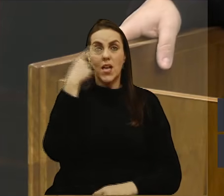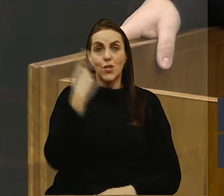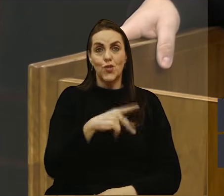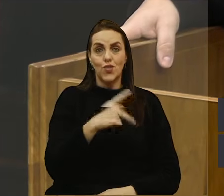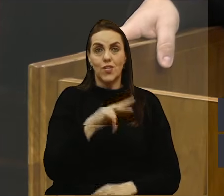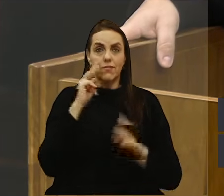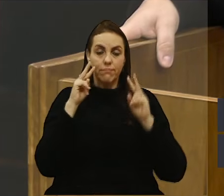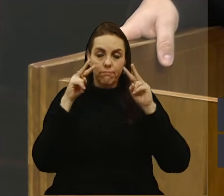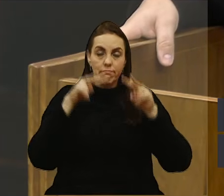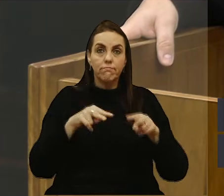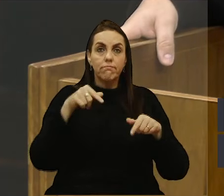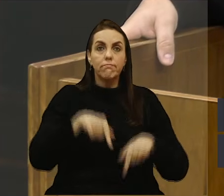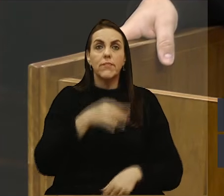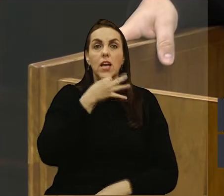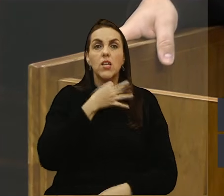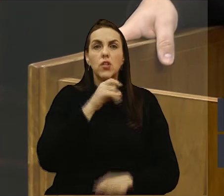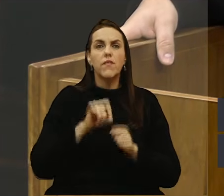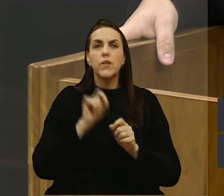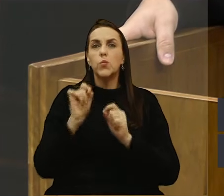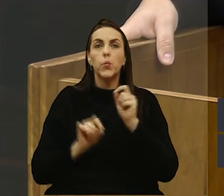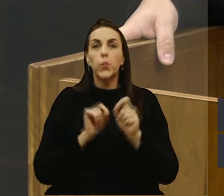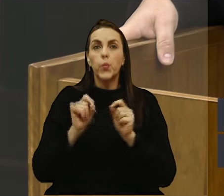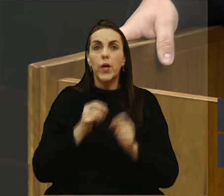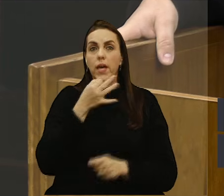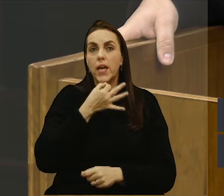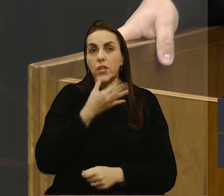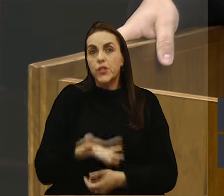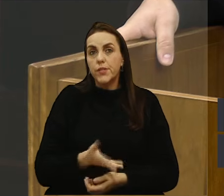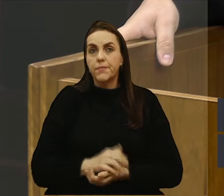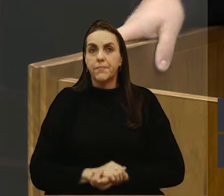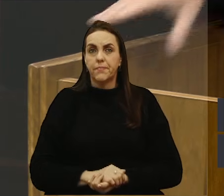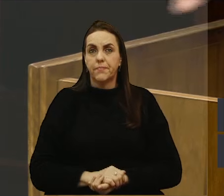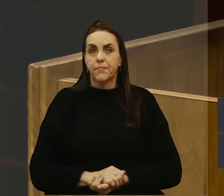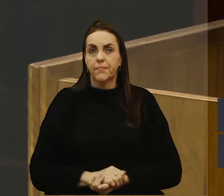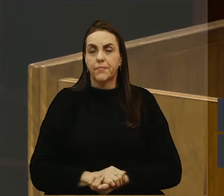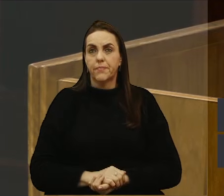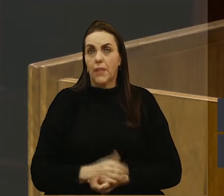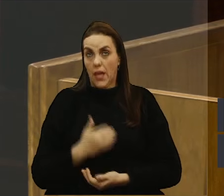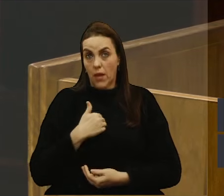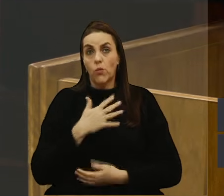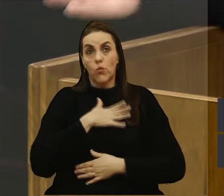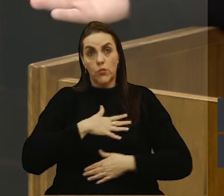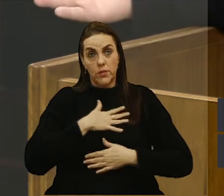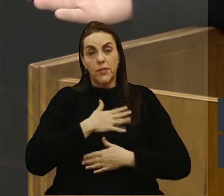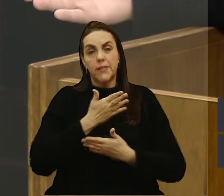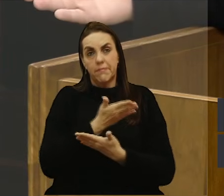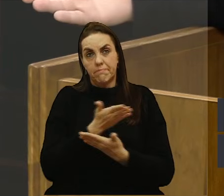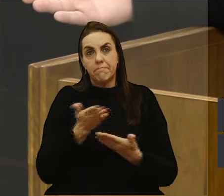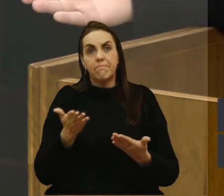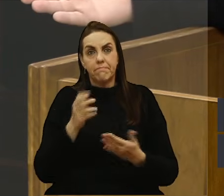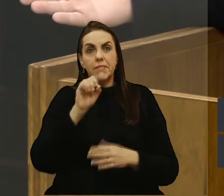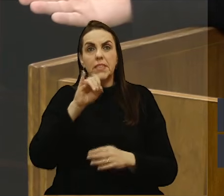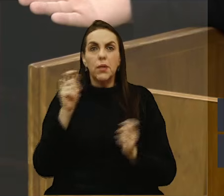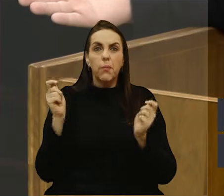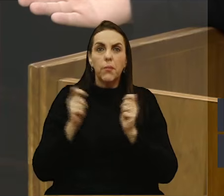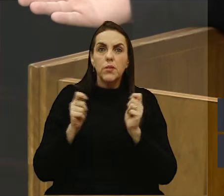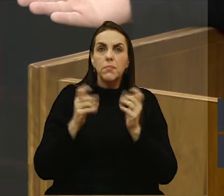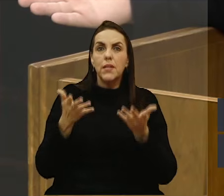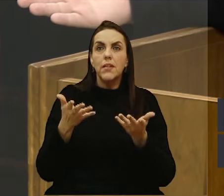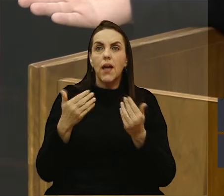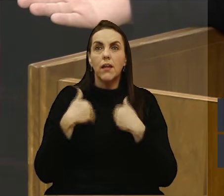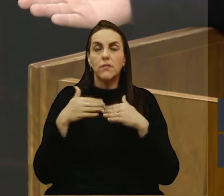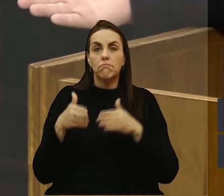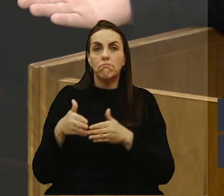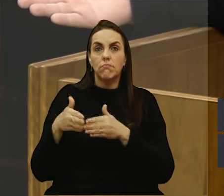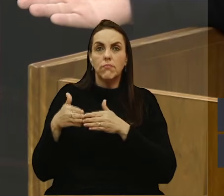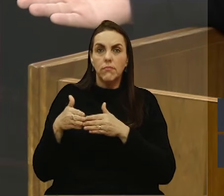cidade. O que está sendo feito em Caxias do Sul? Eu gostaria, se alguém pudesse, numa parte, me dizer